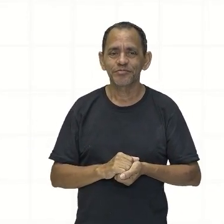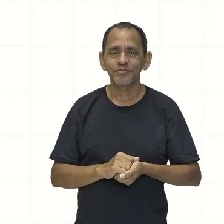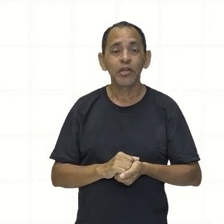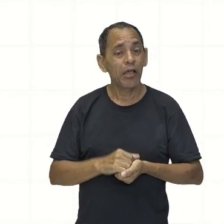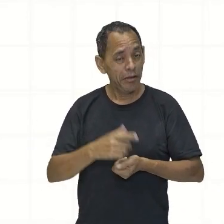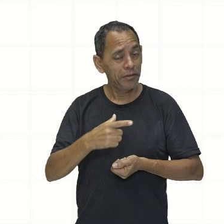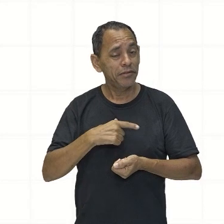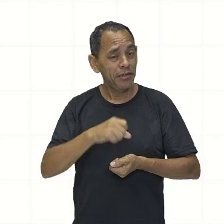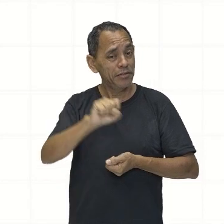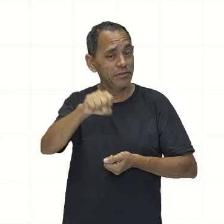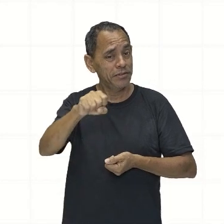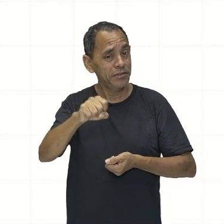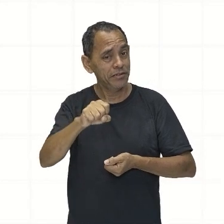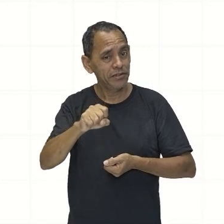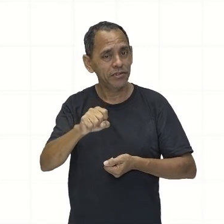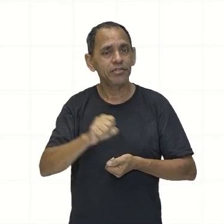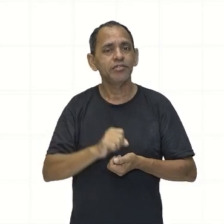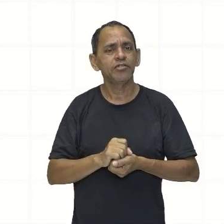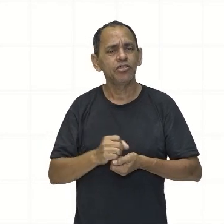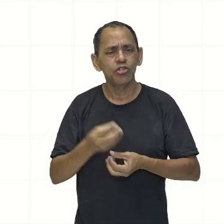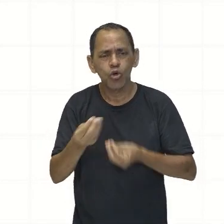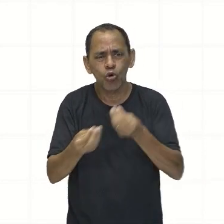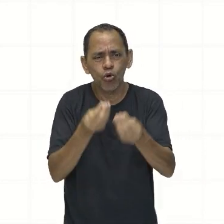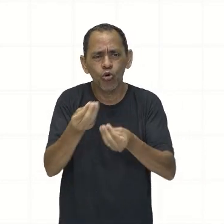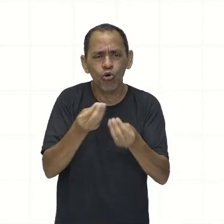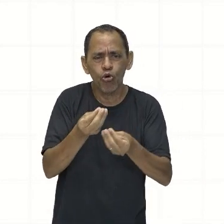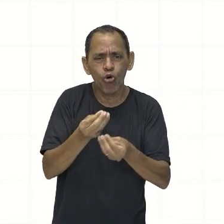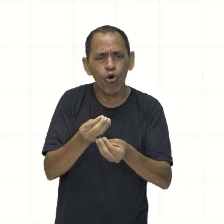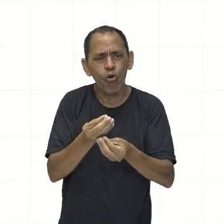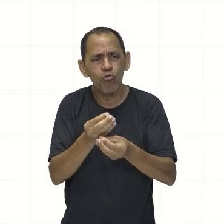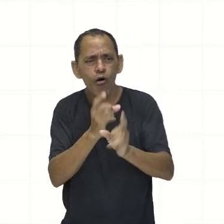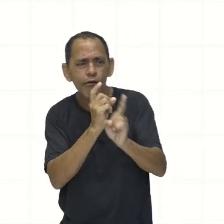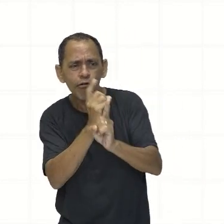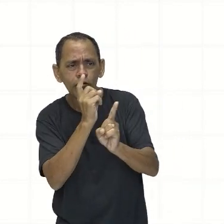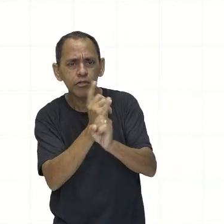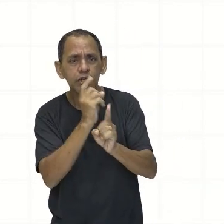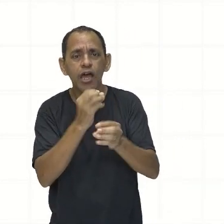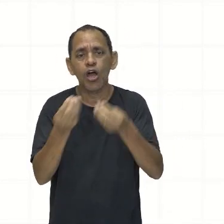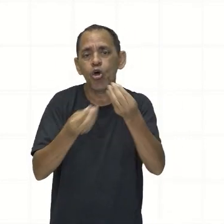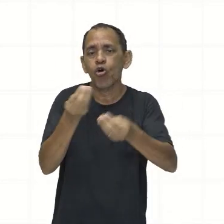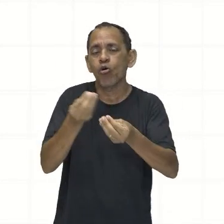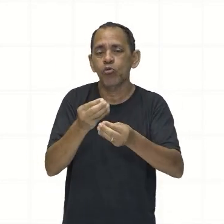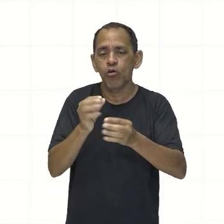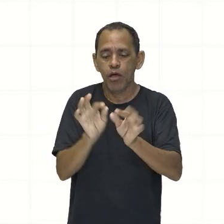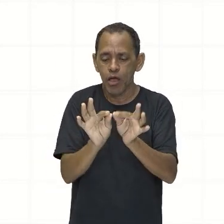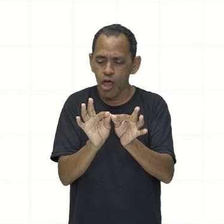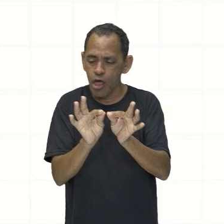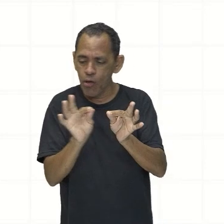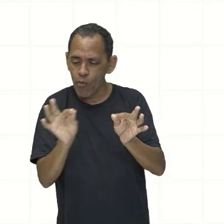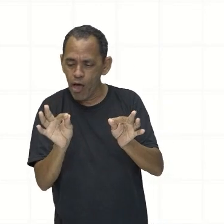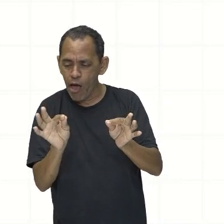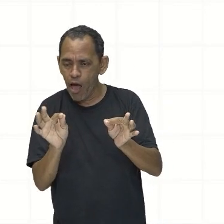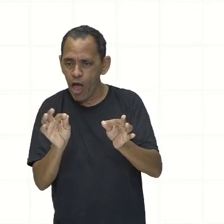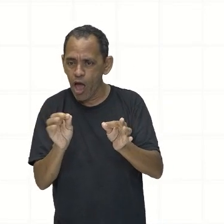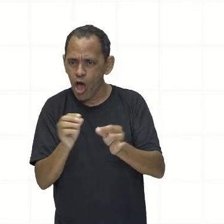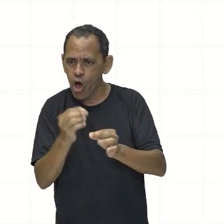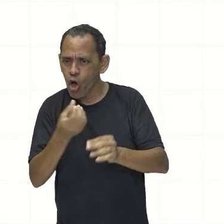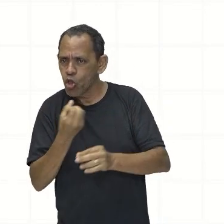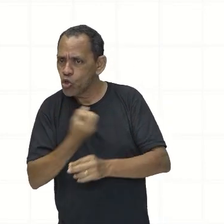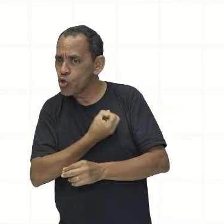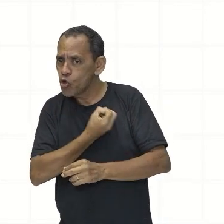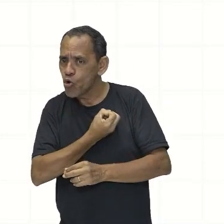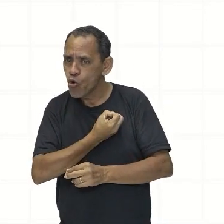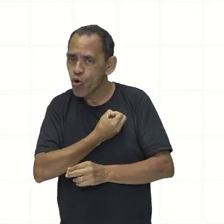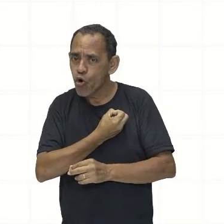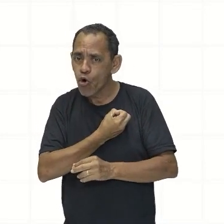uma fórmula para você, olha, determinar quanto uma pessoa calça.